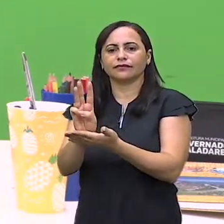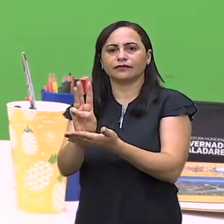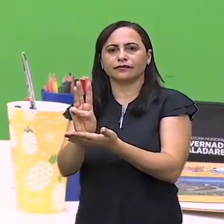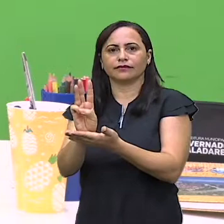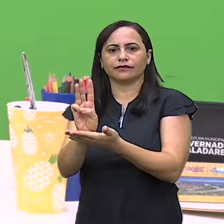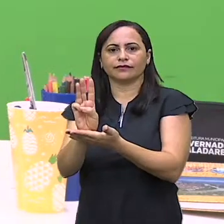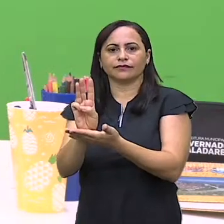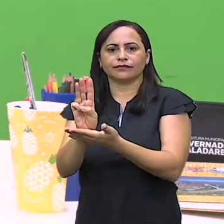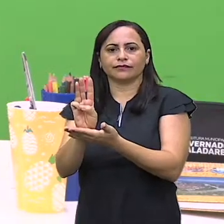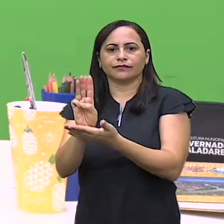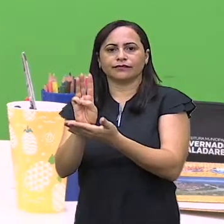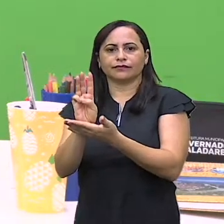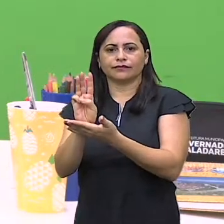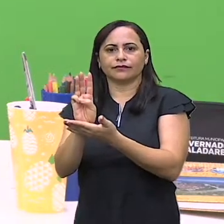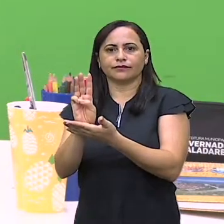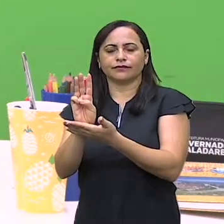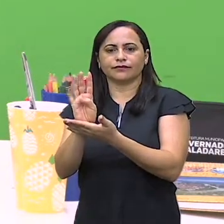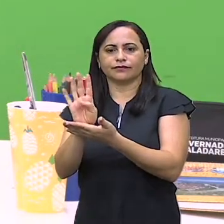Três.